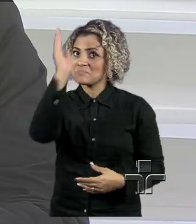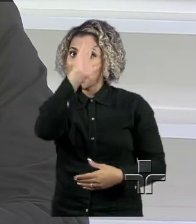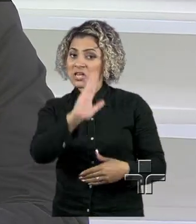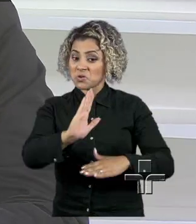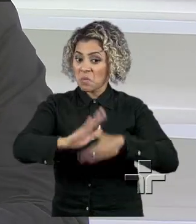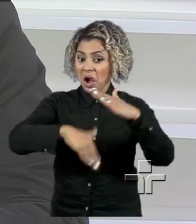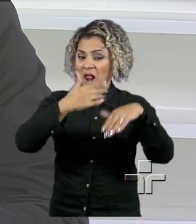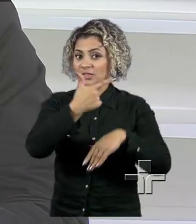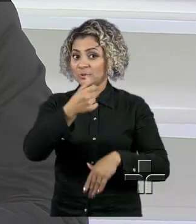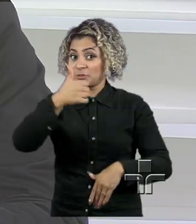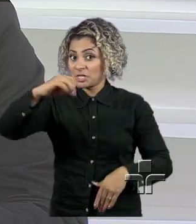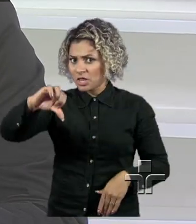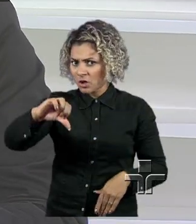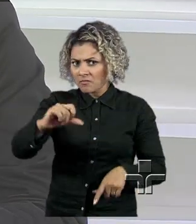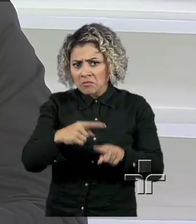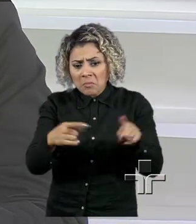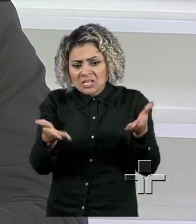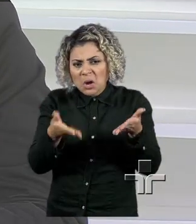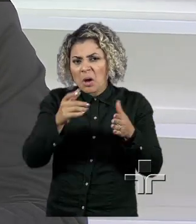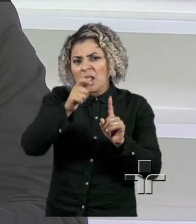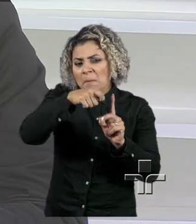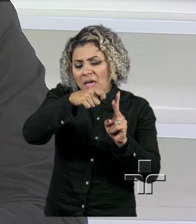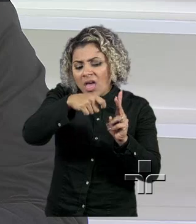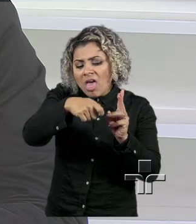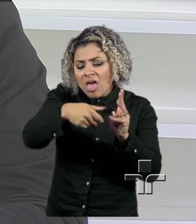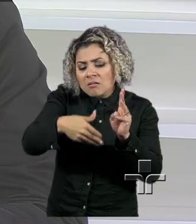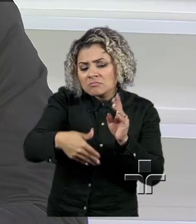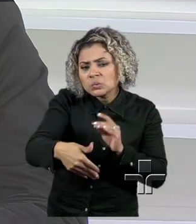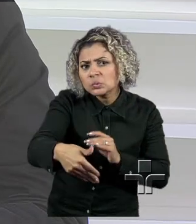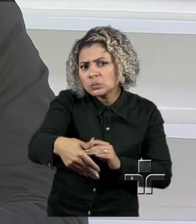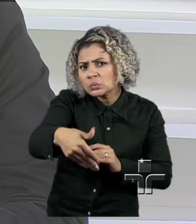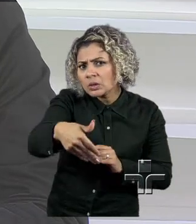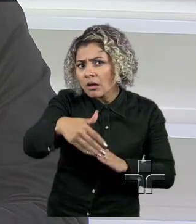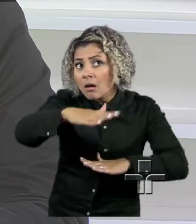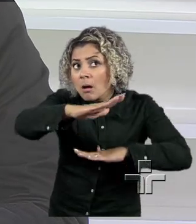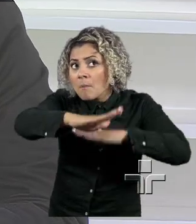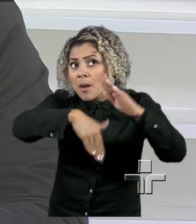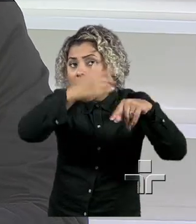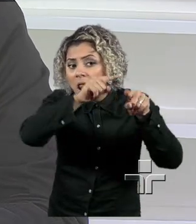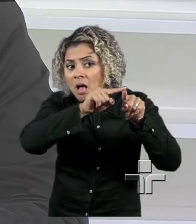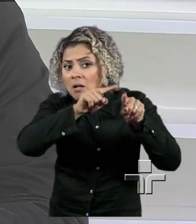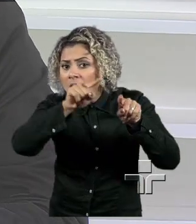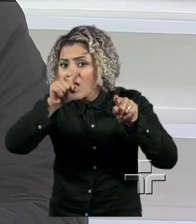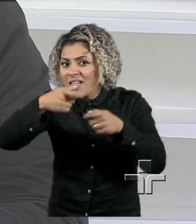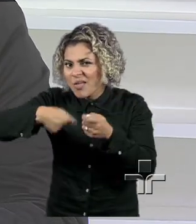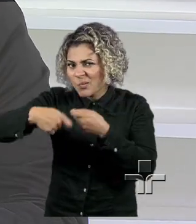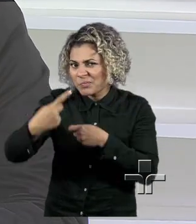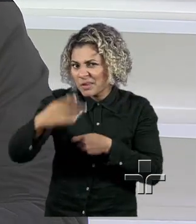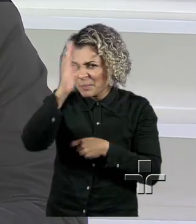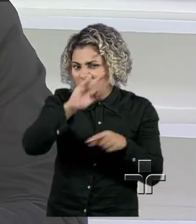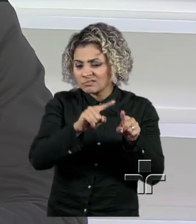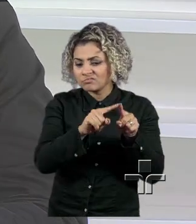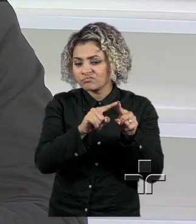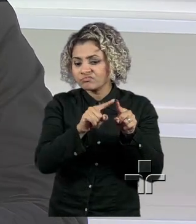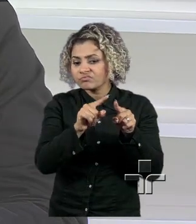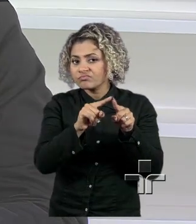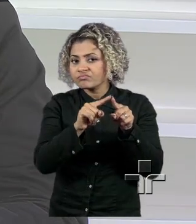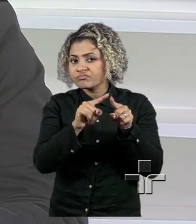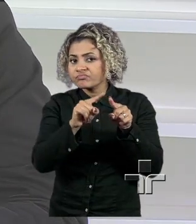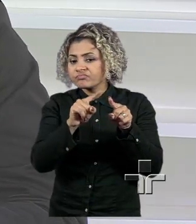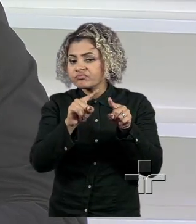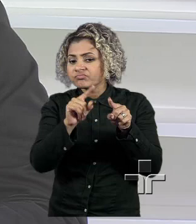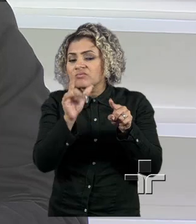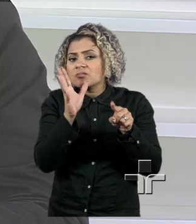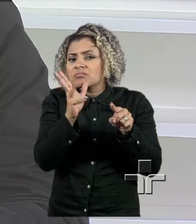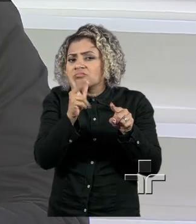né? Agora, passados alguns meses, as projeções de crescimento para a economia brasileira diminuíram, tem alguns